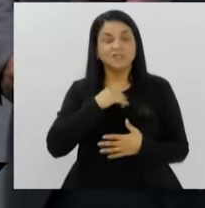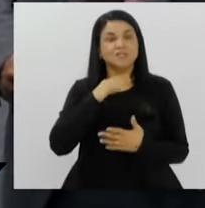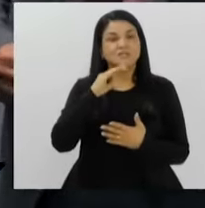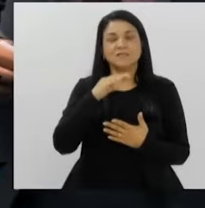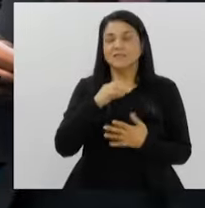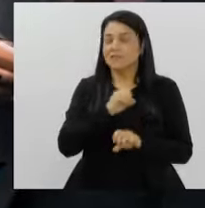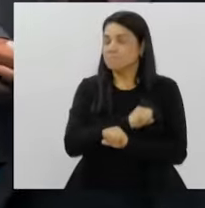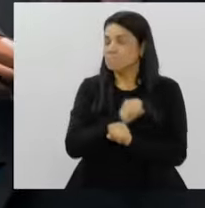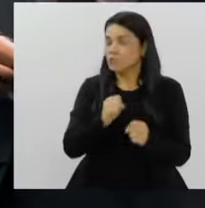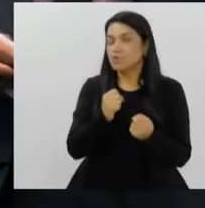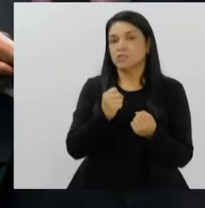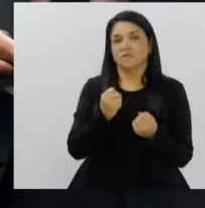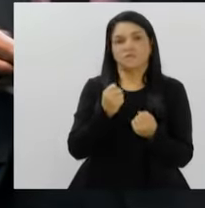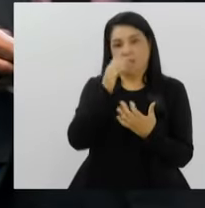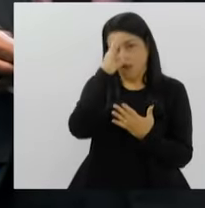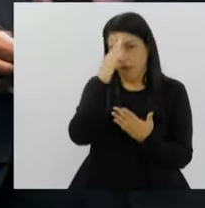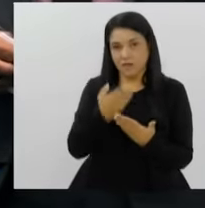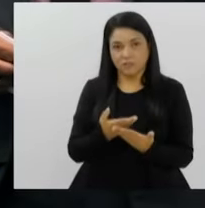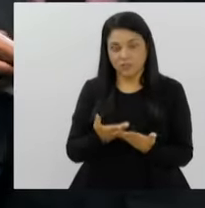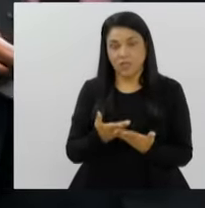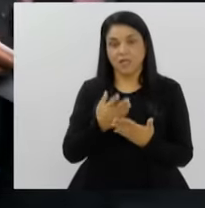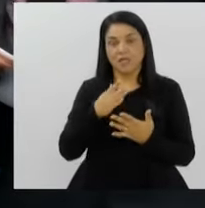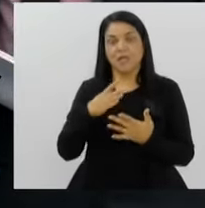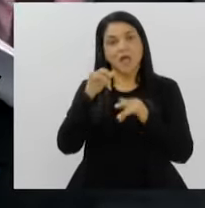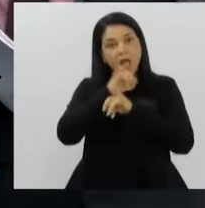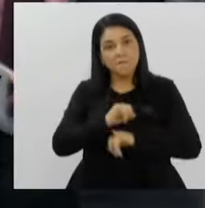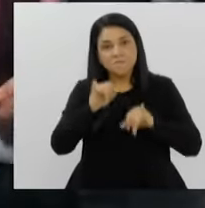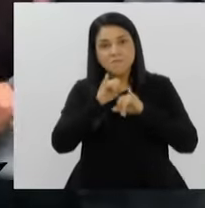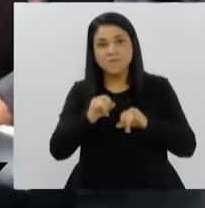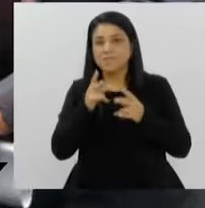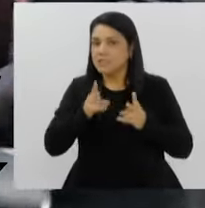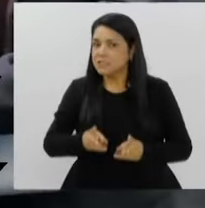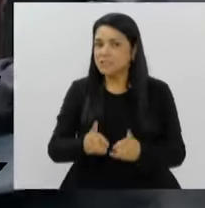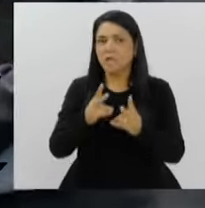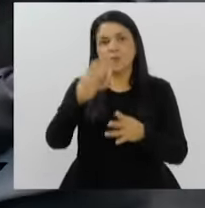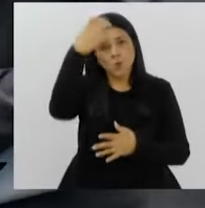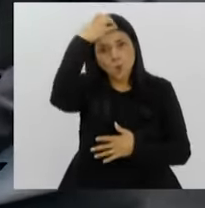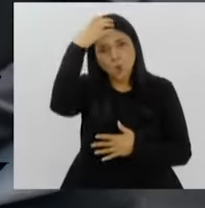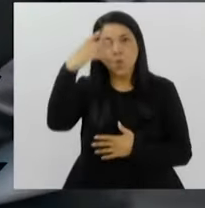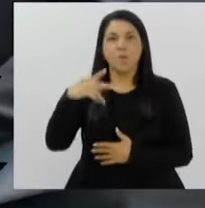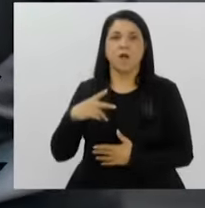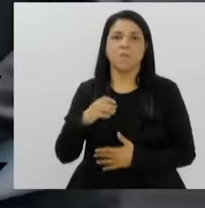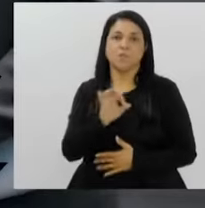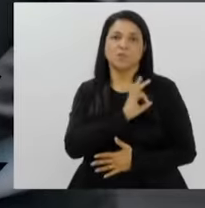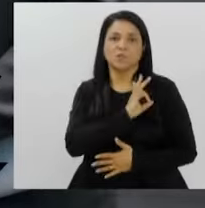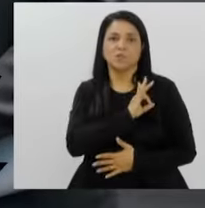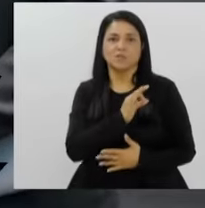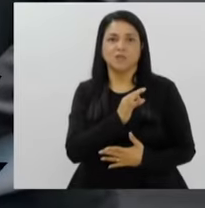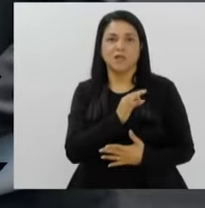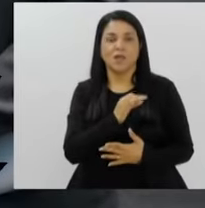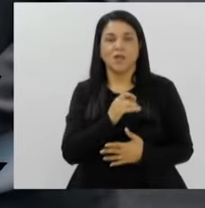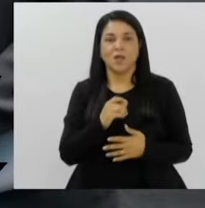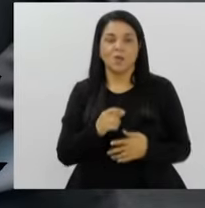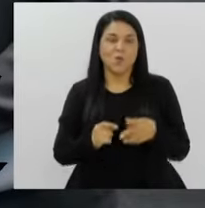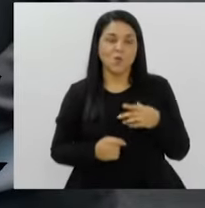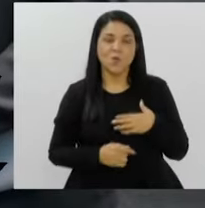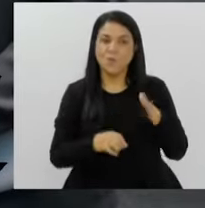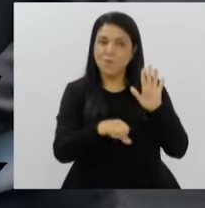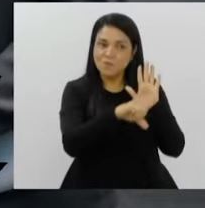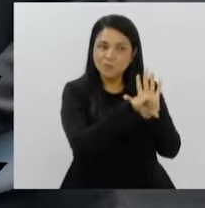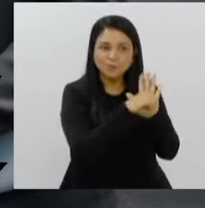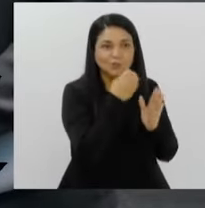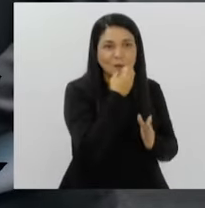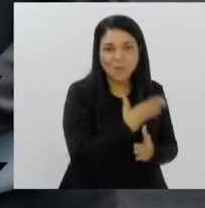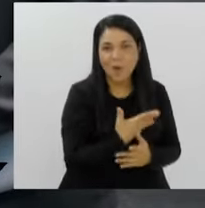tão enviesada que tem sempre um viés de botar na conta da polícia, na conta da polícia. É sempre os bonzinhos contra a polícia. Aí